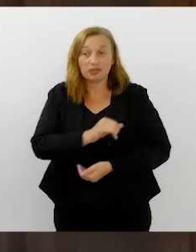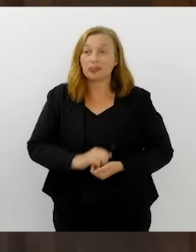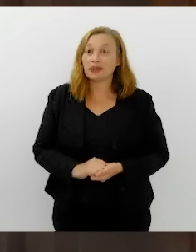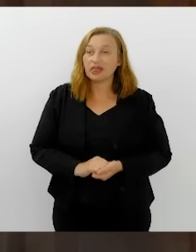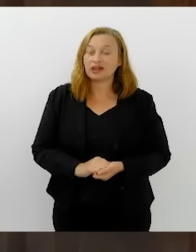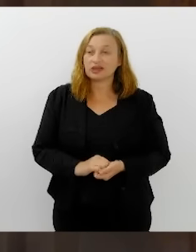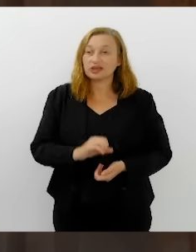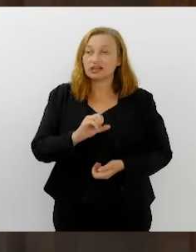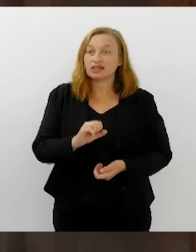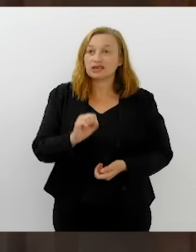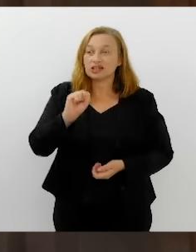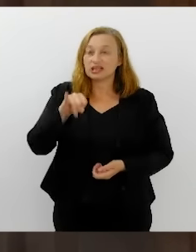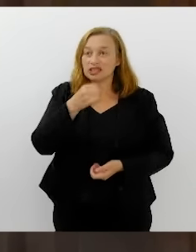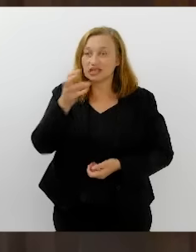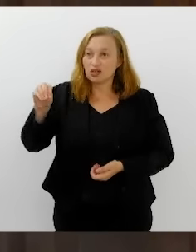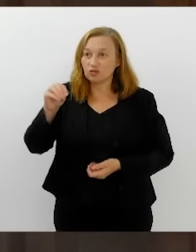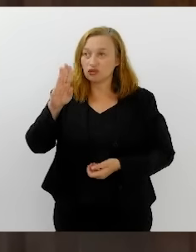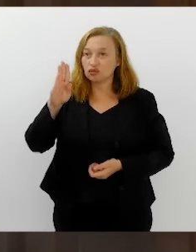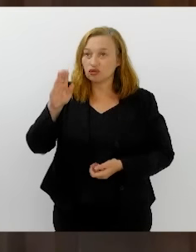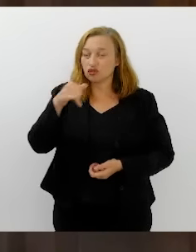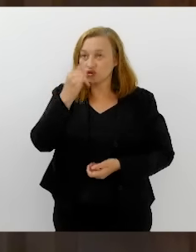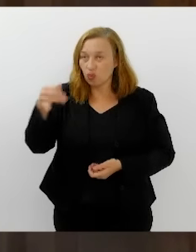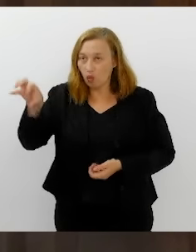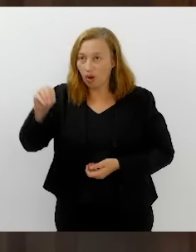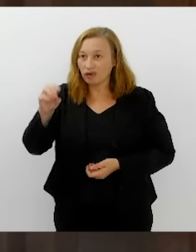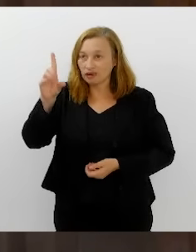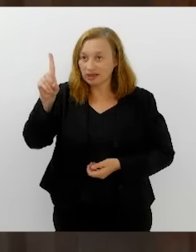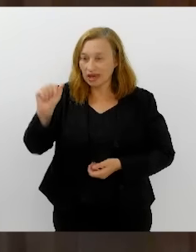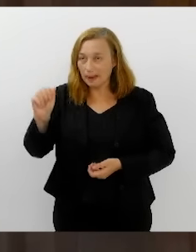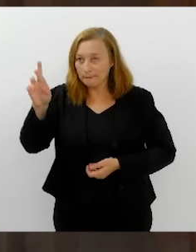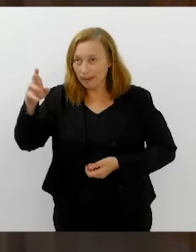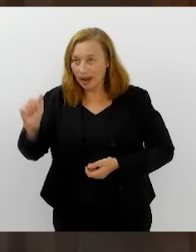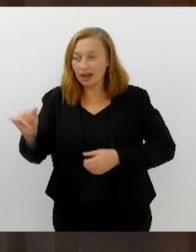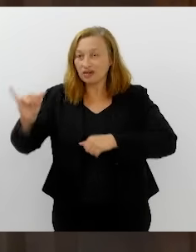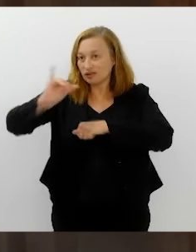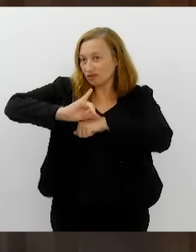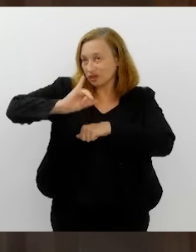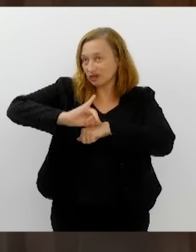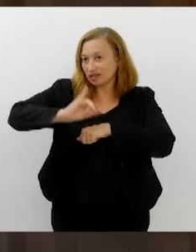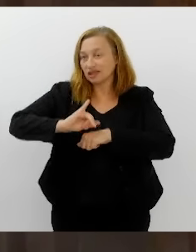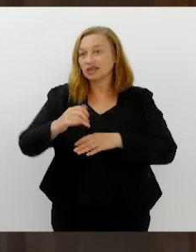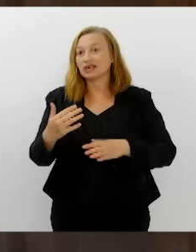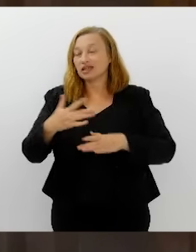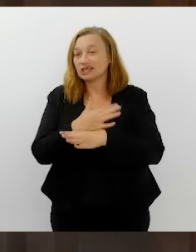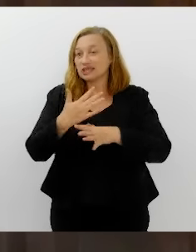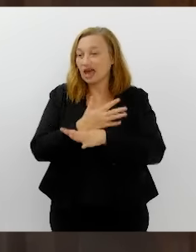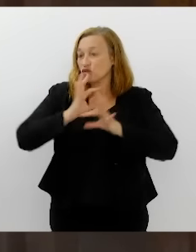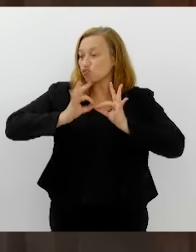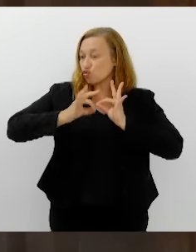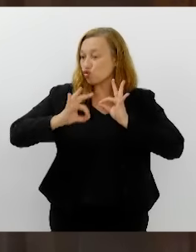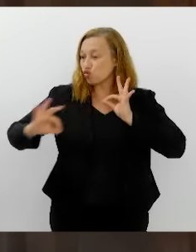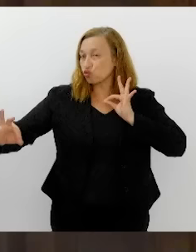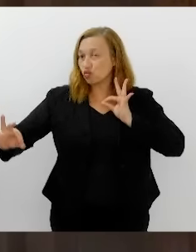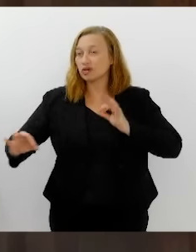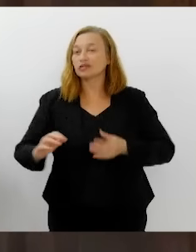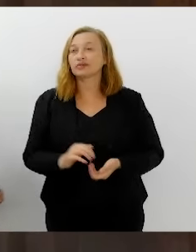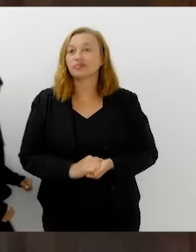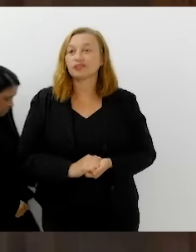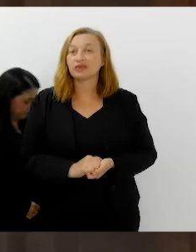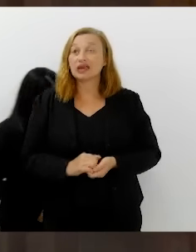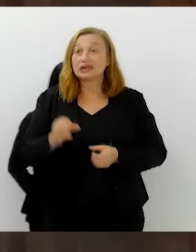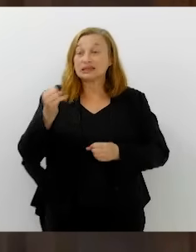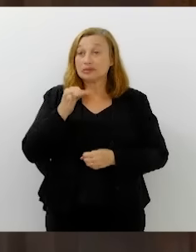João da Barra e Volta Redonda, saíram os que vieram das cidades mais distantes, saíram de